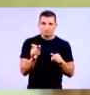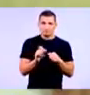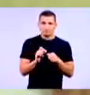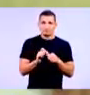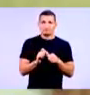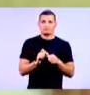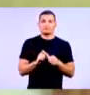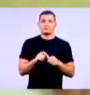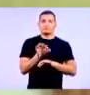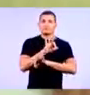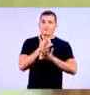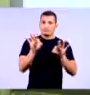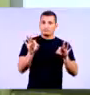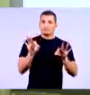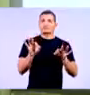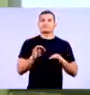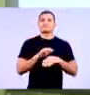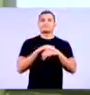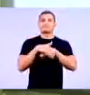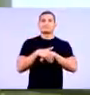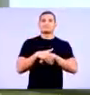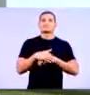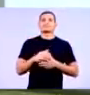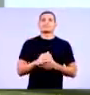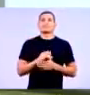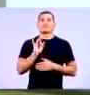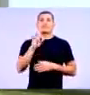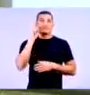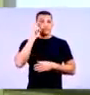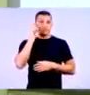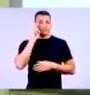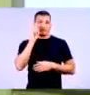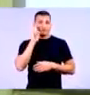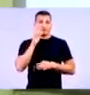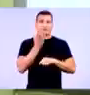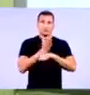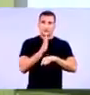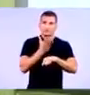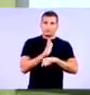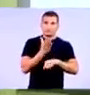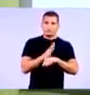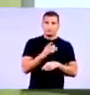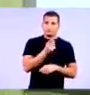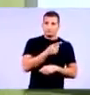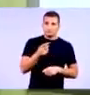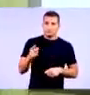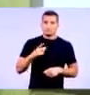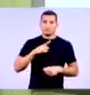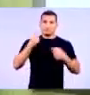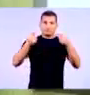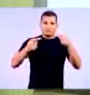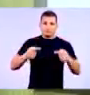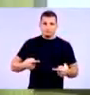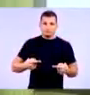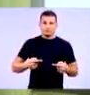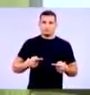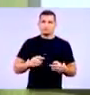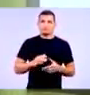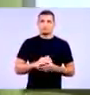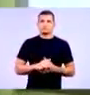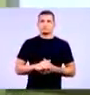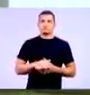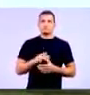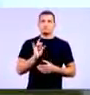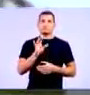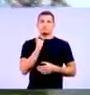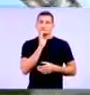vocês. Professora Anabela. Bom, só lembrando que a nossa atividade da semana, nós temos um questionário, né? Só